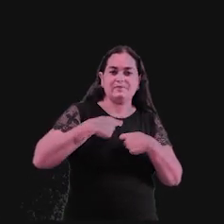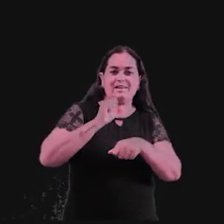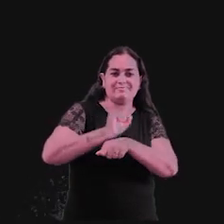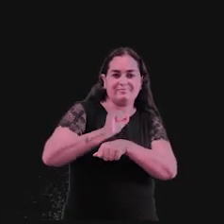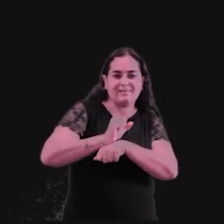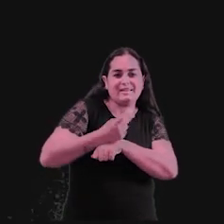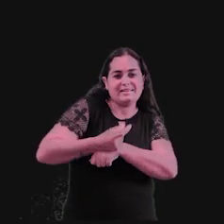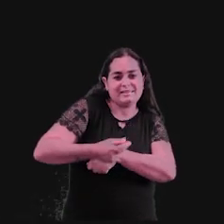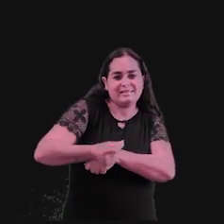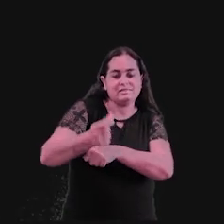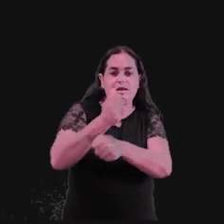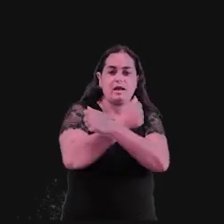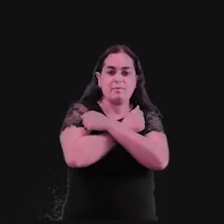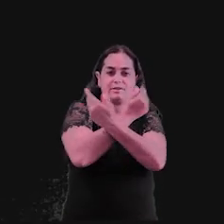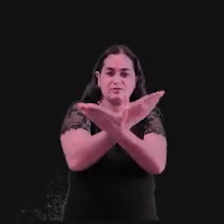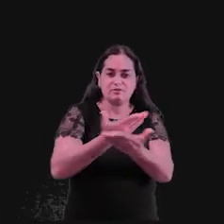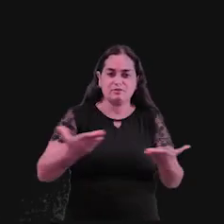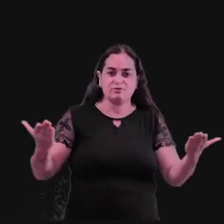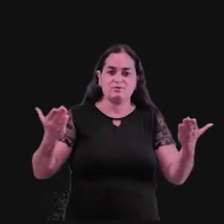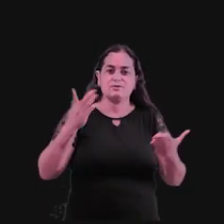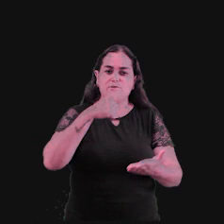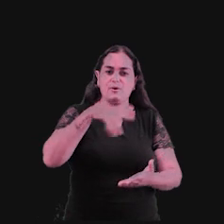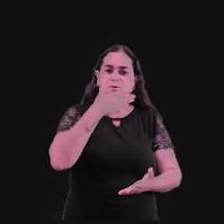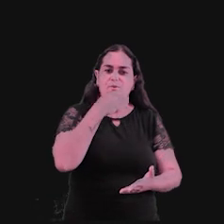vocês. Beijos.